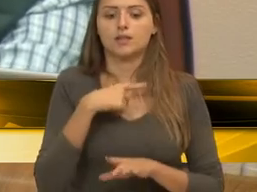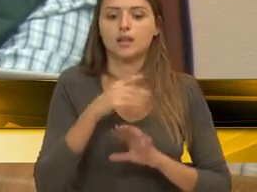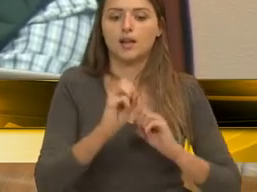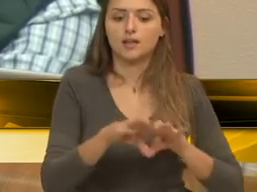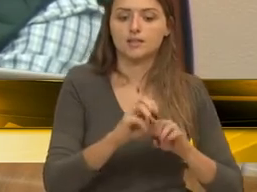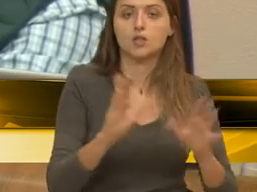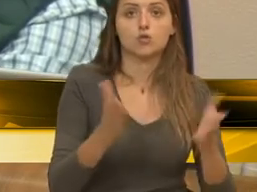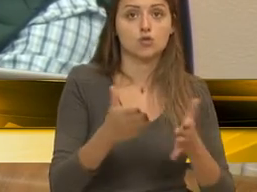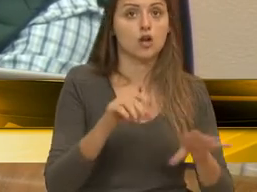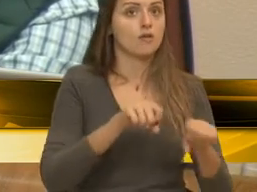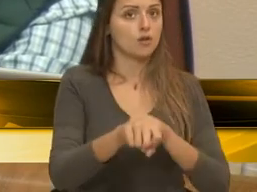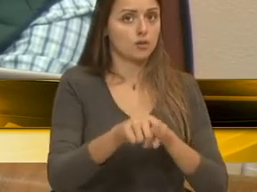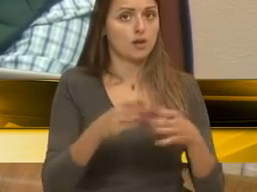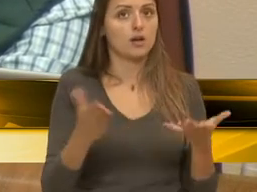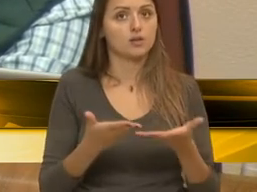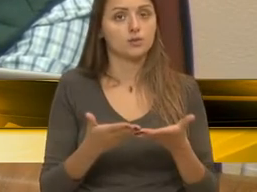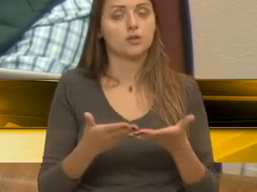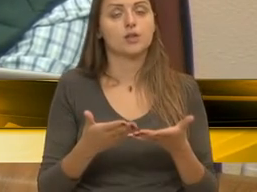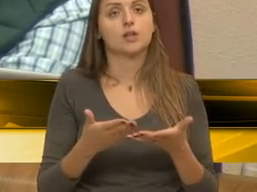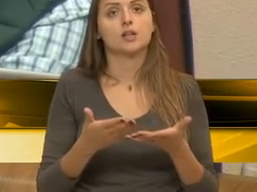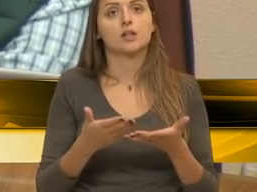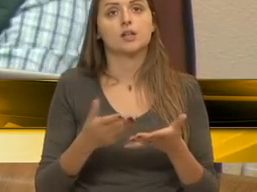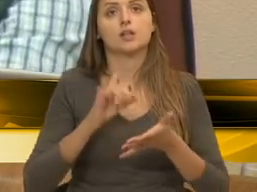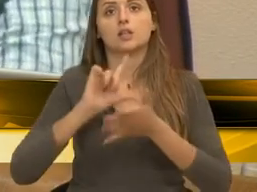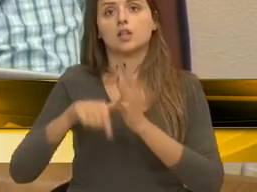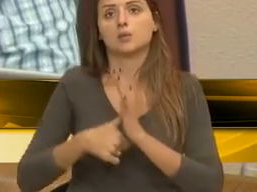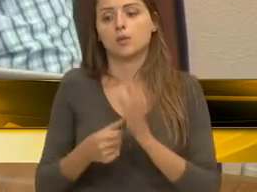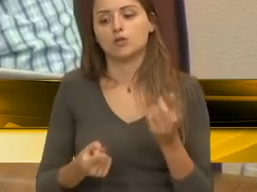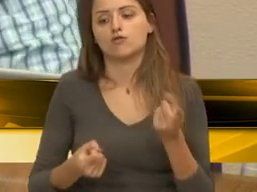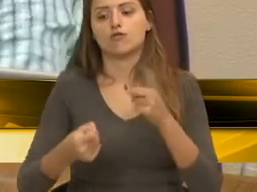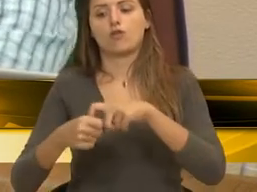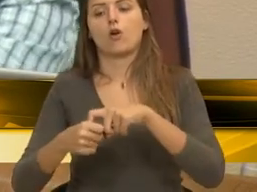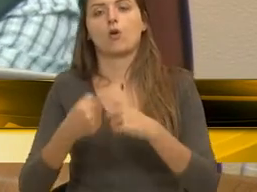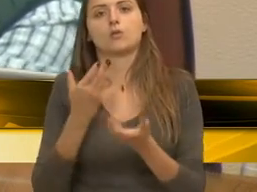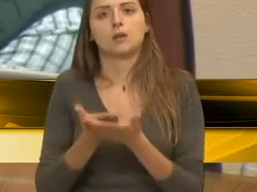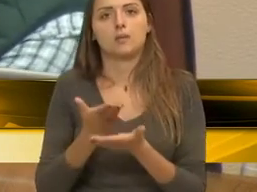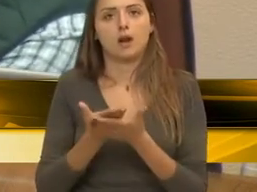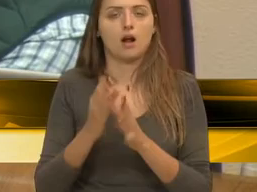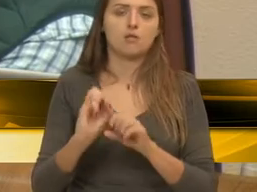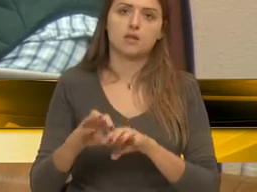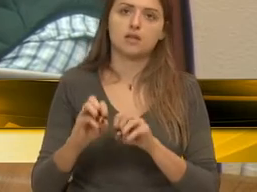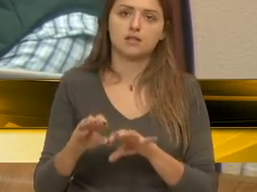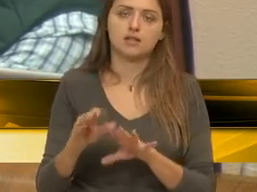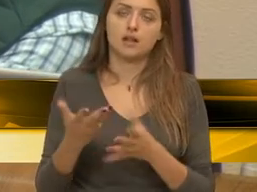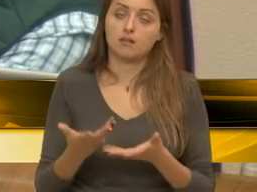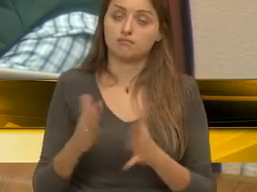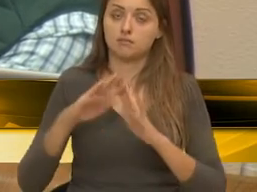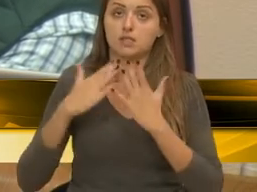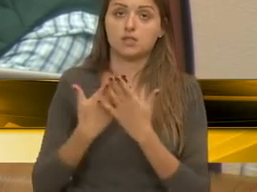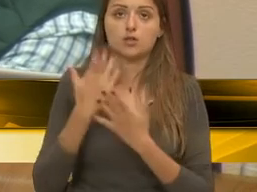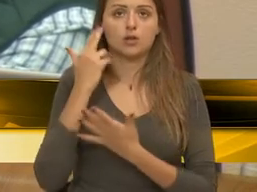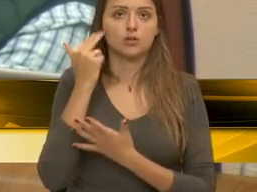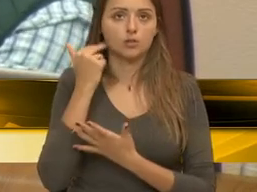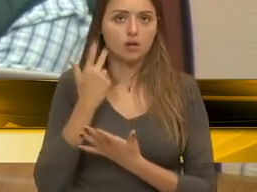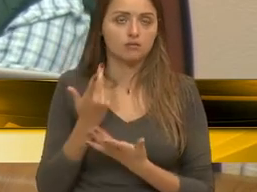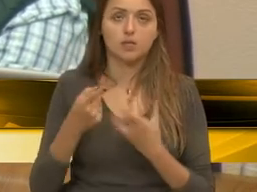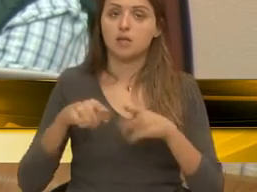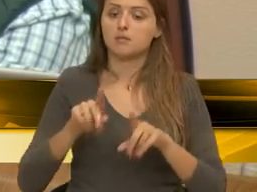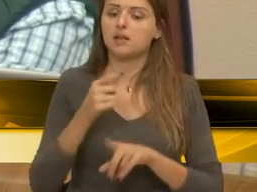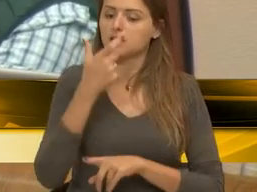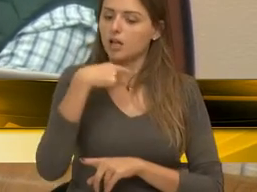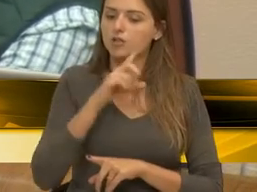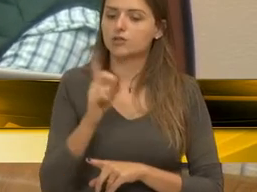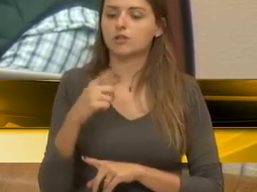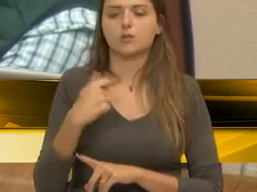a formação para os professores da rede e depois retornam para as salas de aula, se for o caso. Se for o caso. Mas eu acho que não precisaria